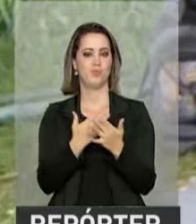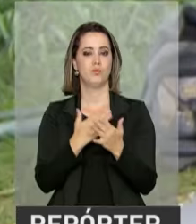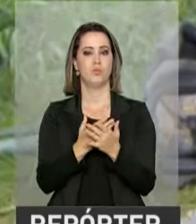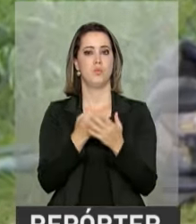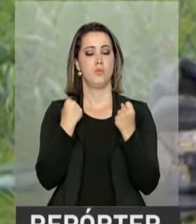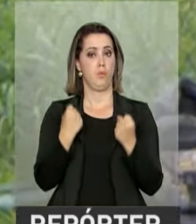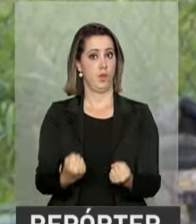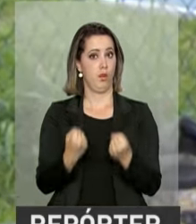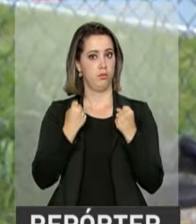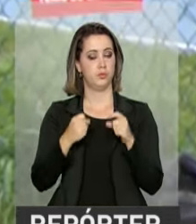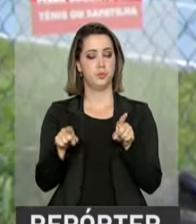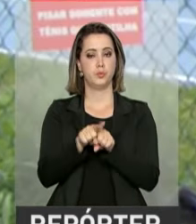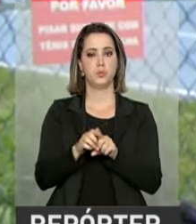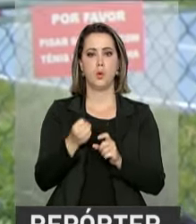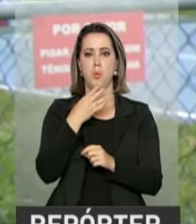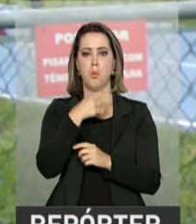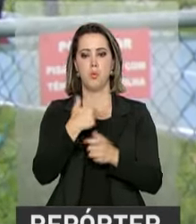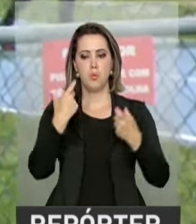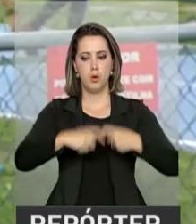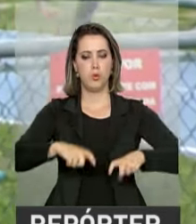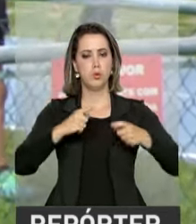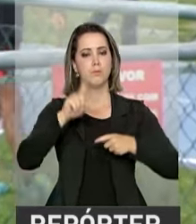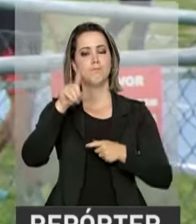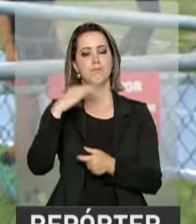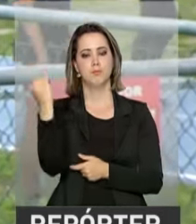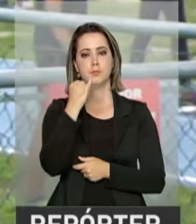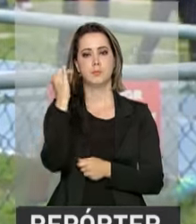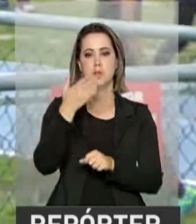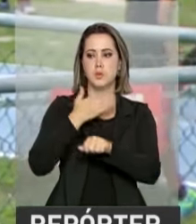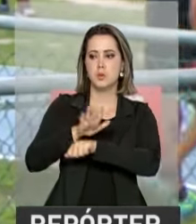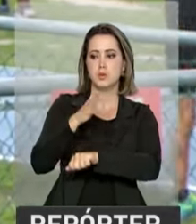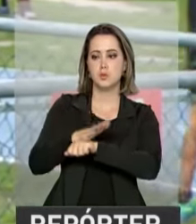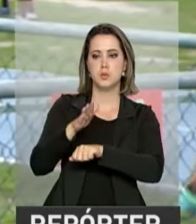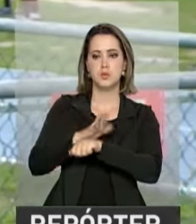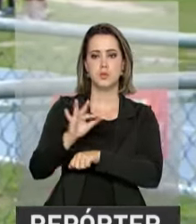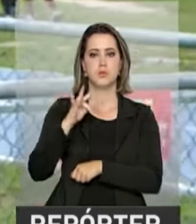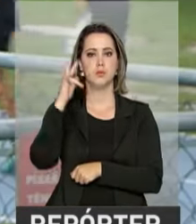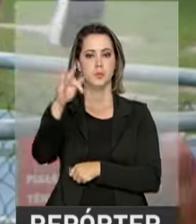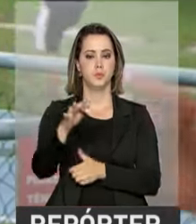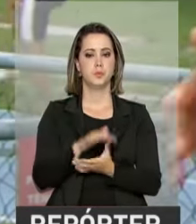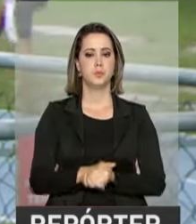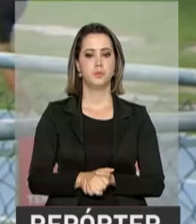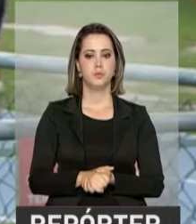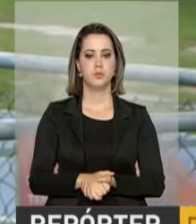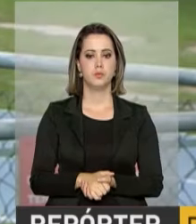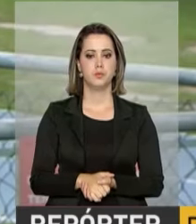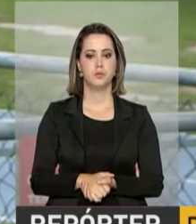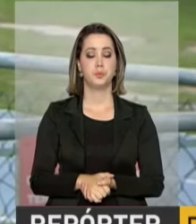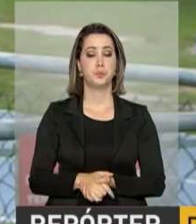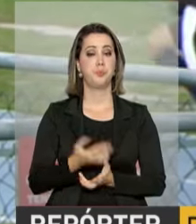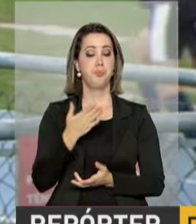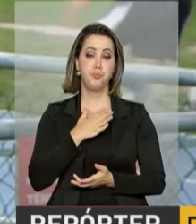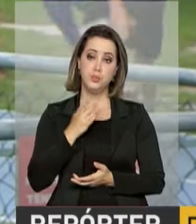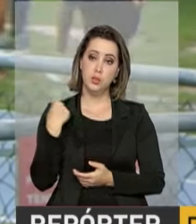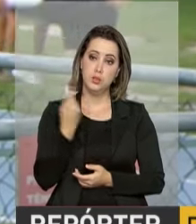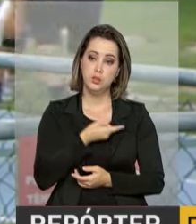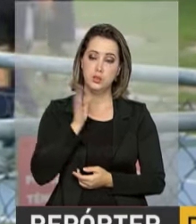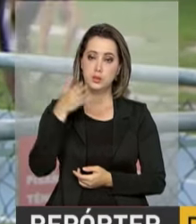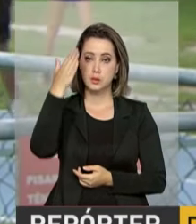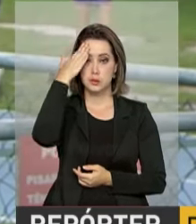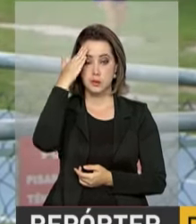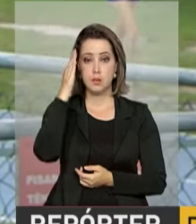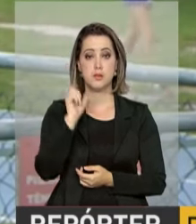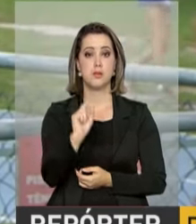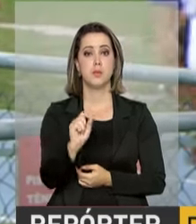estudante uma boa estrutura é fundamental para a formação de futuros campeões quem sabe que em muitos lugares 100 crianças que